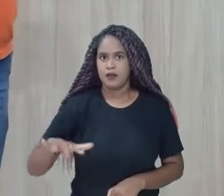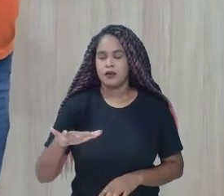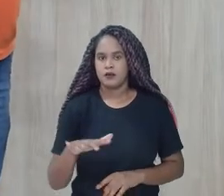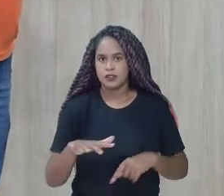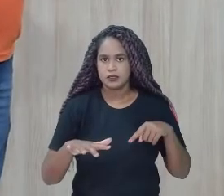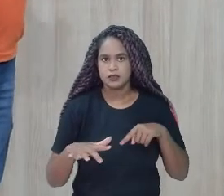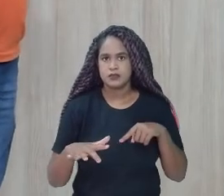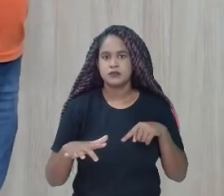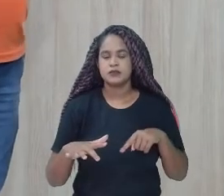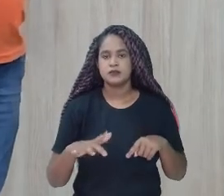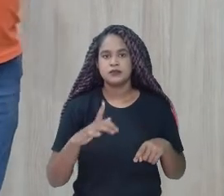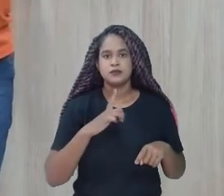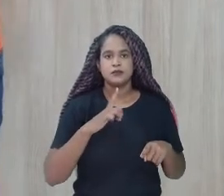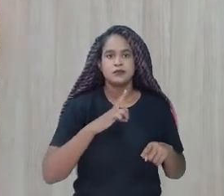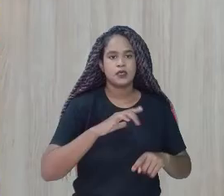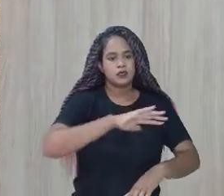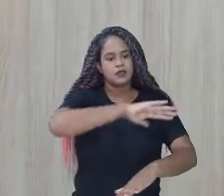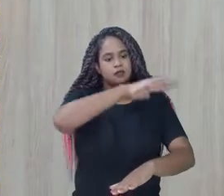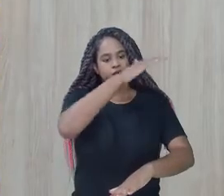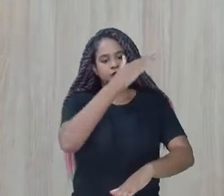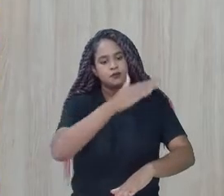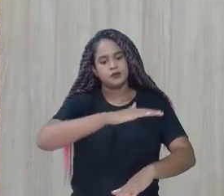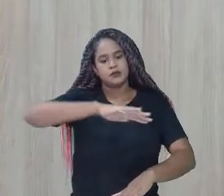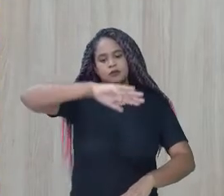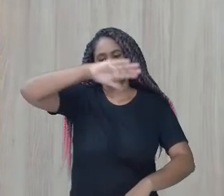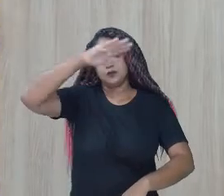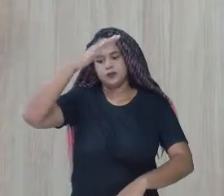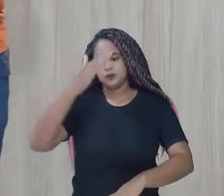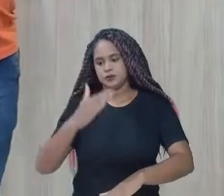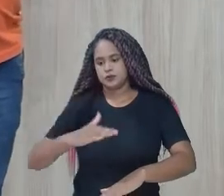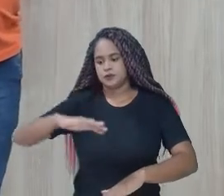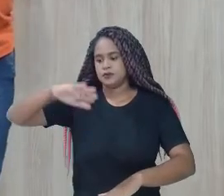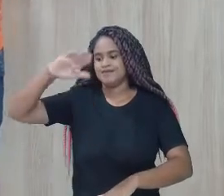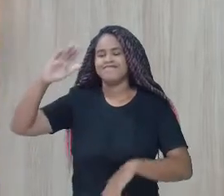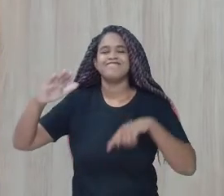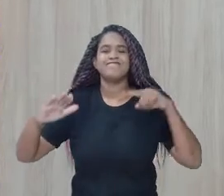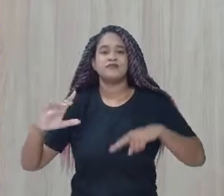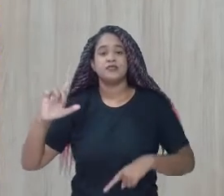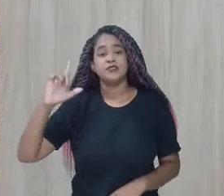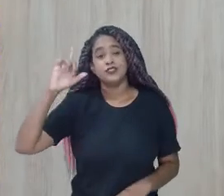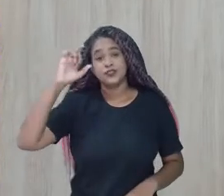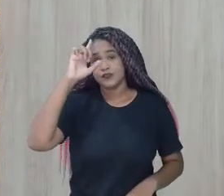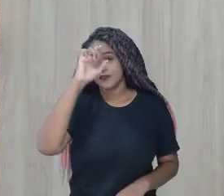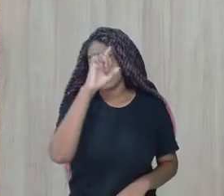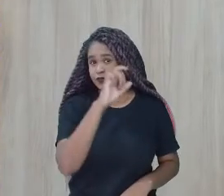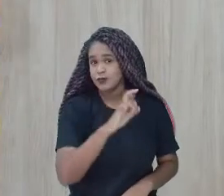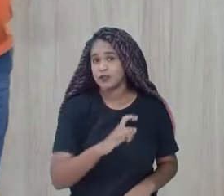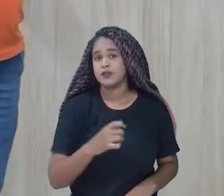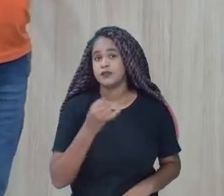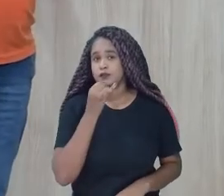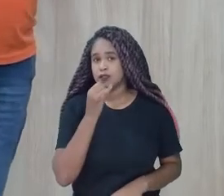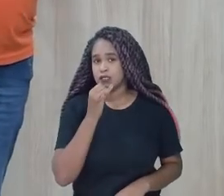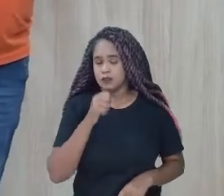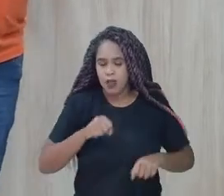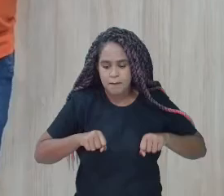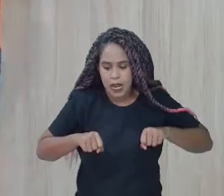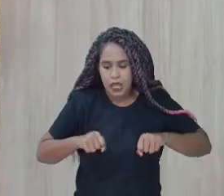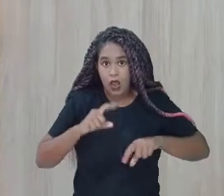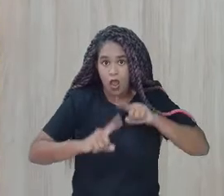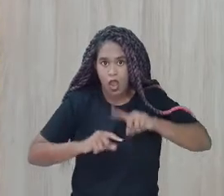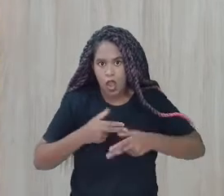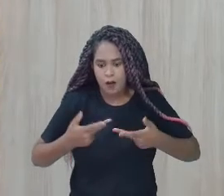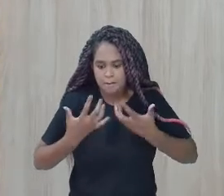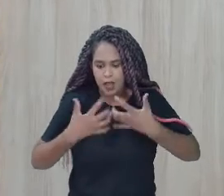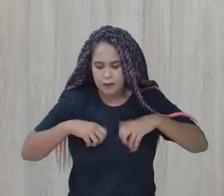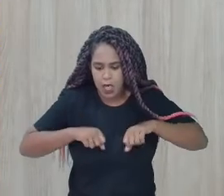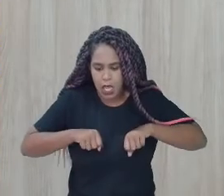territórios de montes, né? Montanhas ondulados, né? Então, isso dificulta, por exemplo, a utilização de trator, de máquina. Lá em